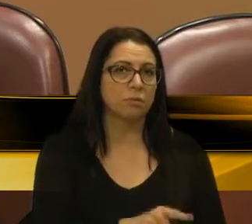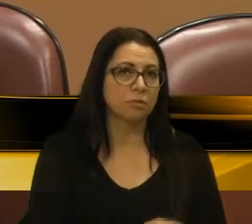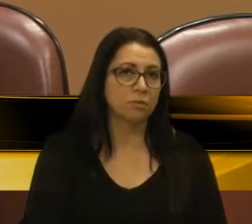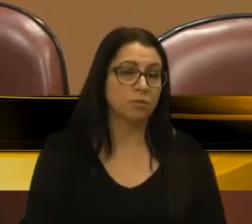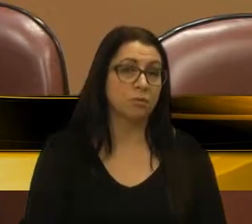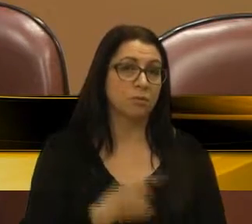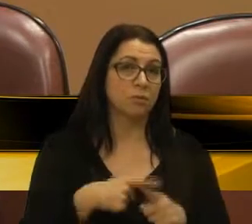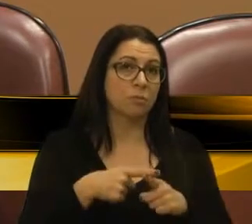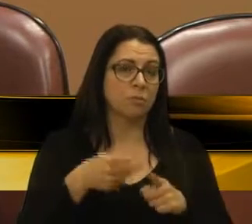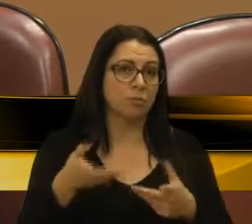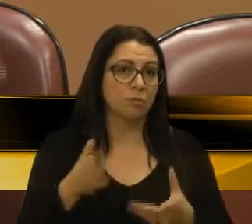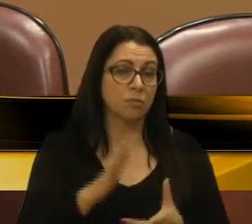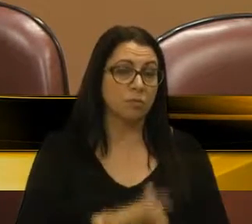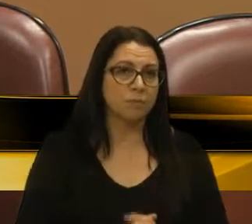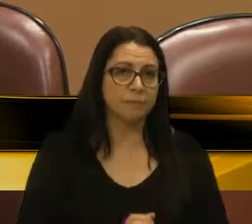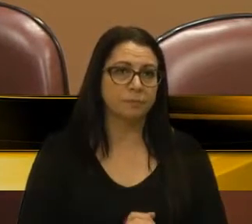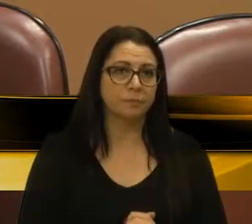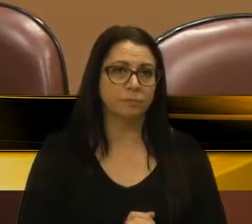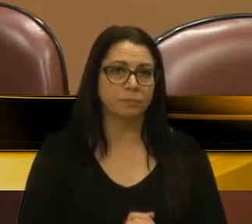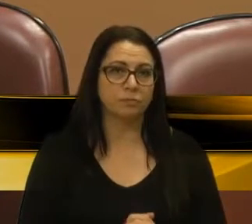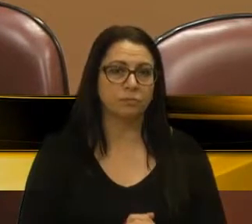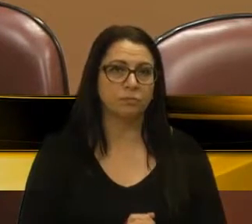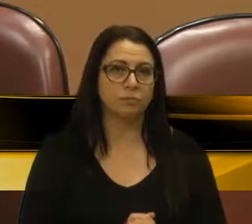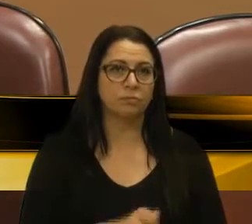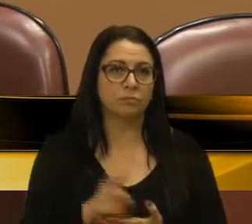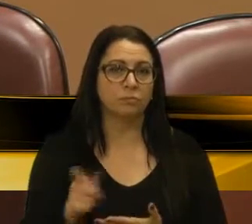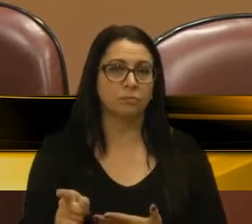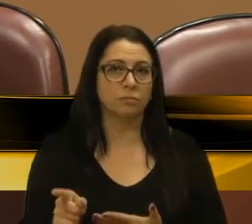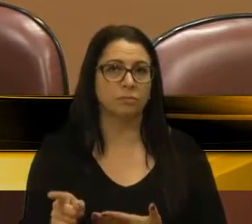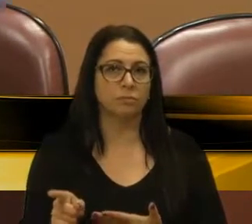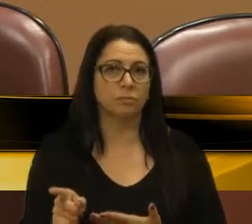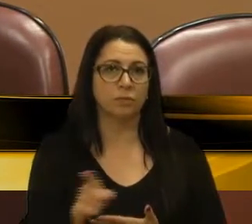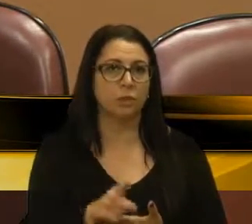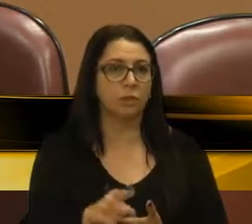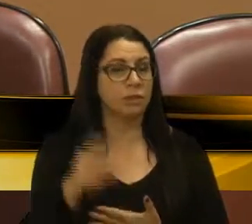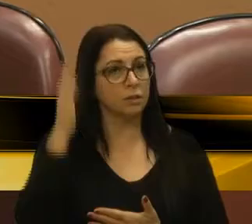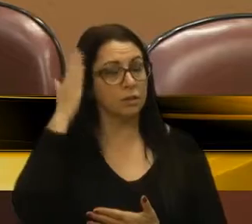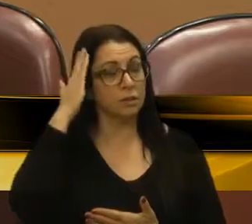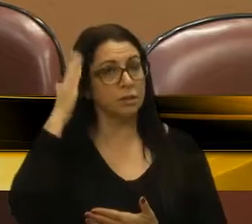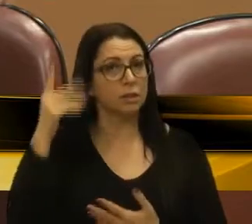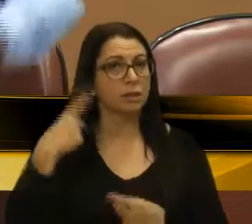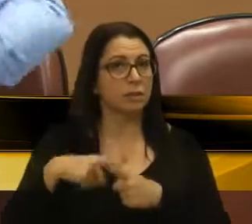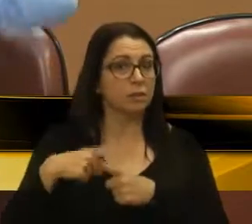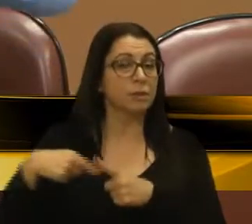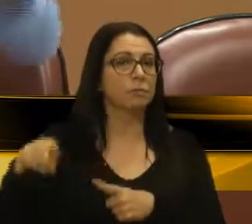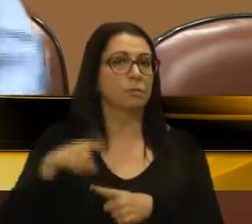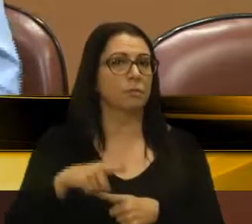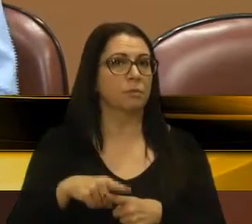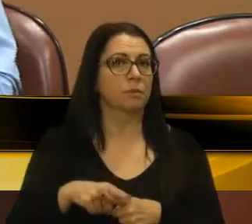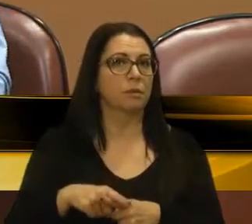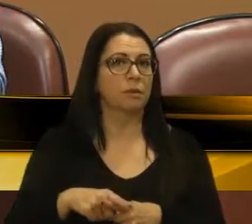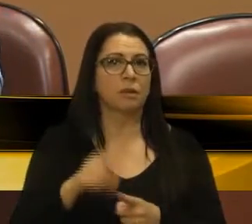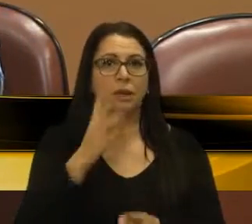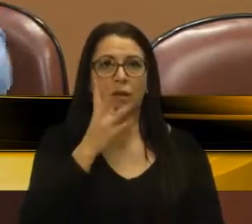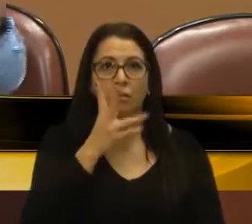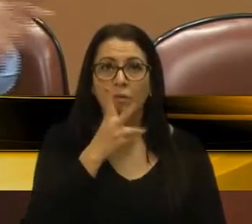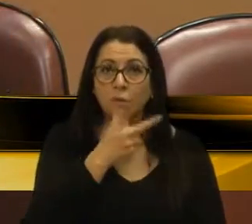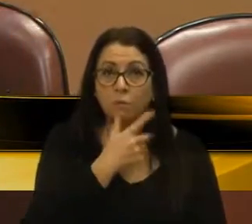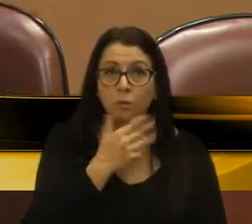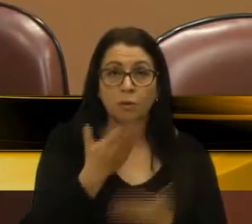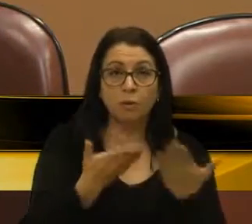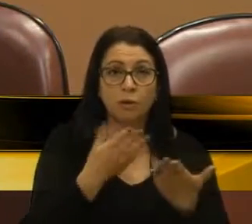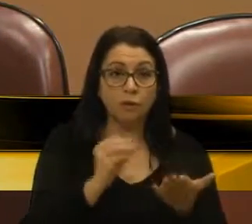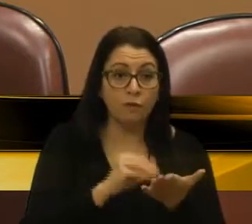Porque hoje, ontem noite foi uma, amanhã é outra. Queremos saber por que demora tanto para ser atendido, porque